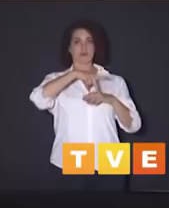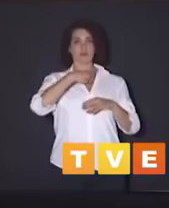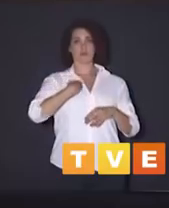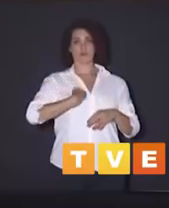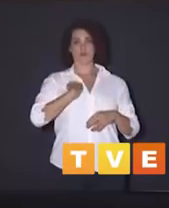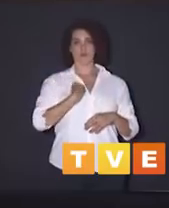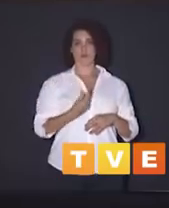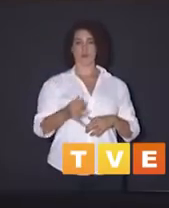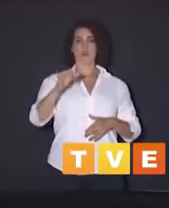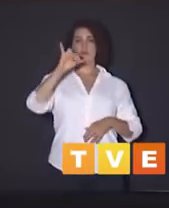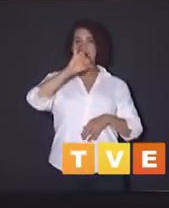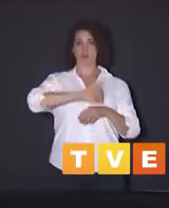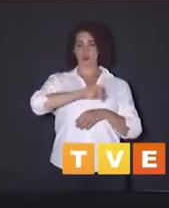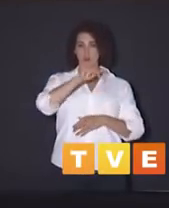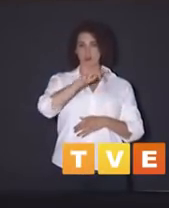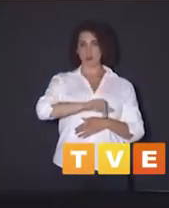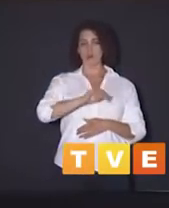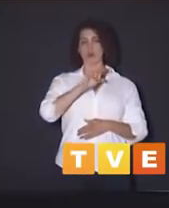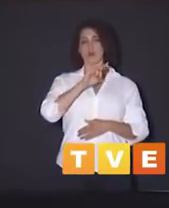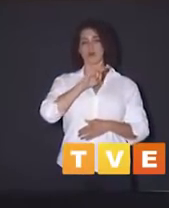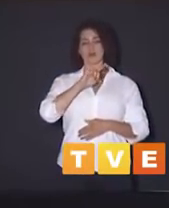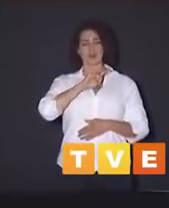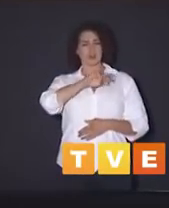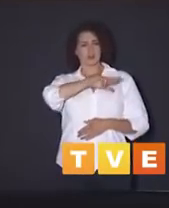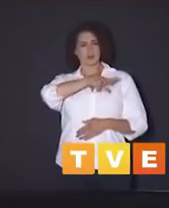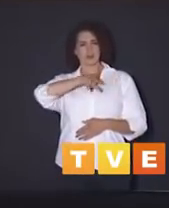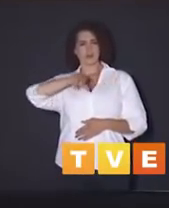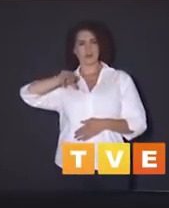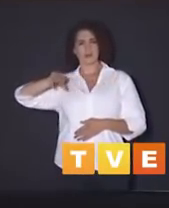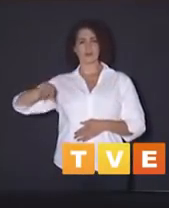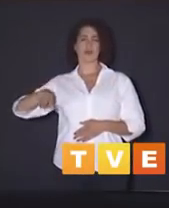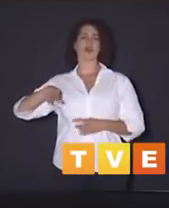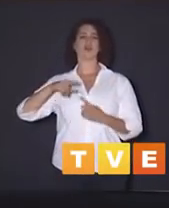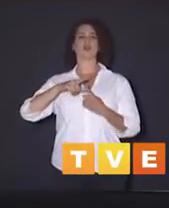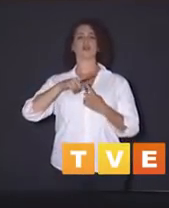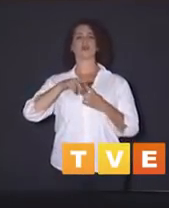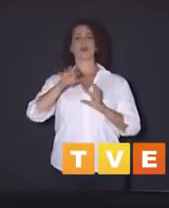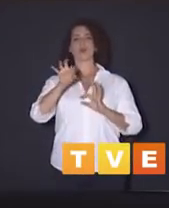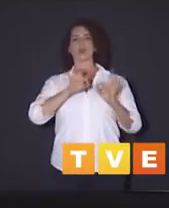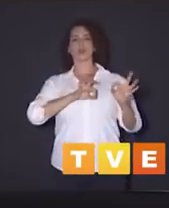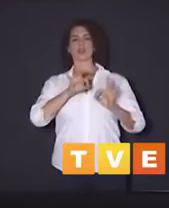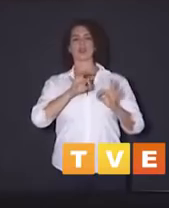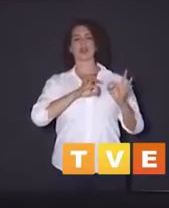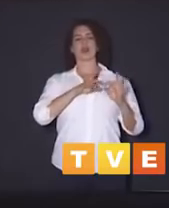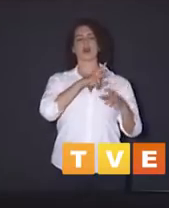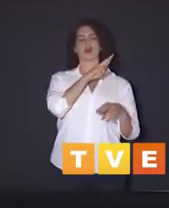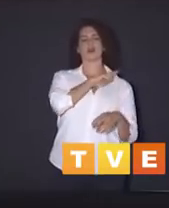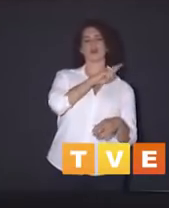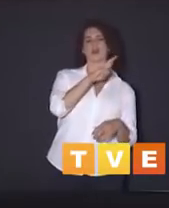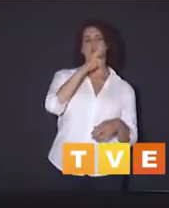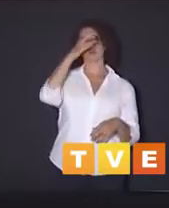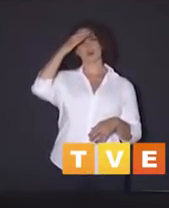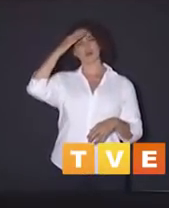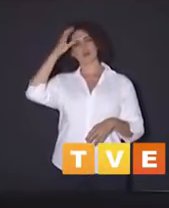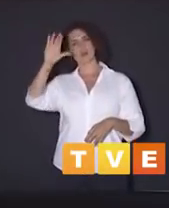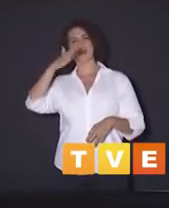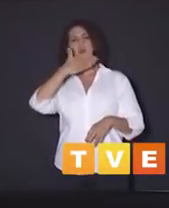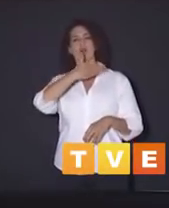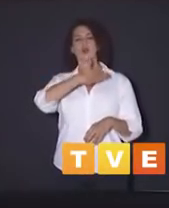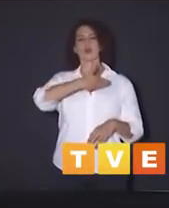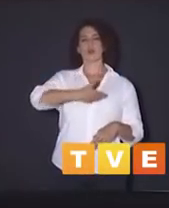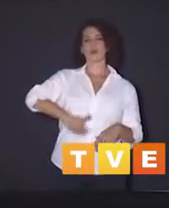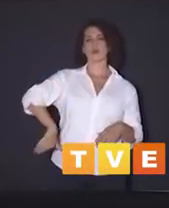tem muito tipo de organização como eu já falei religiosas culturais públicas governamentais